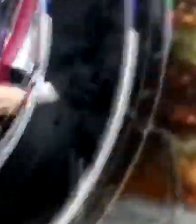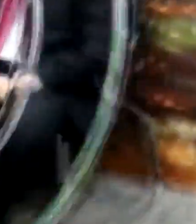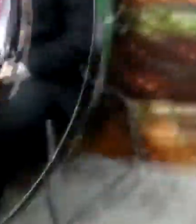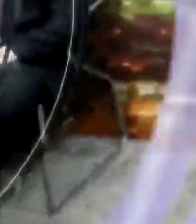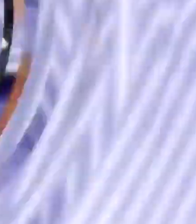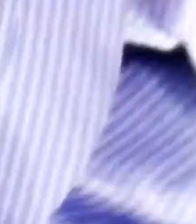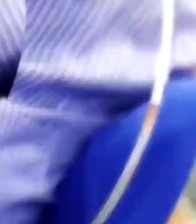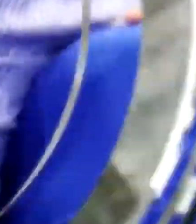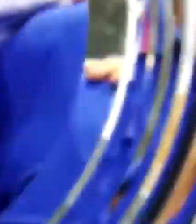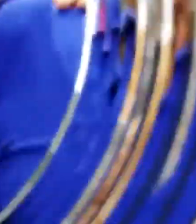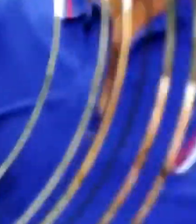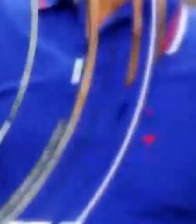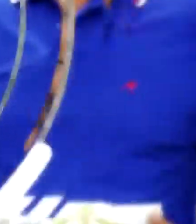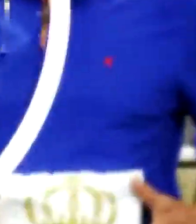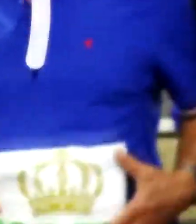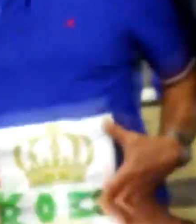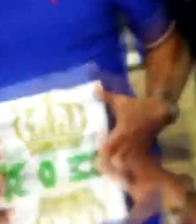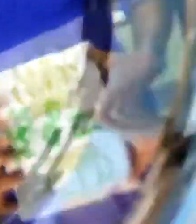Música